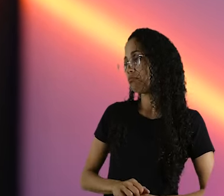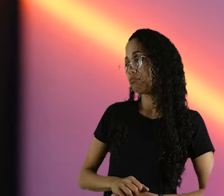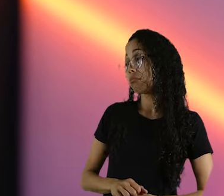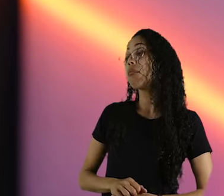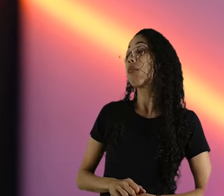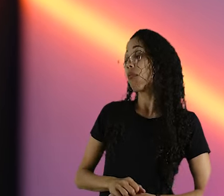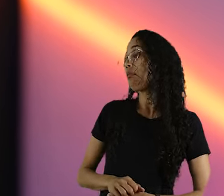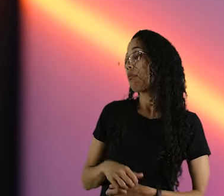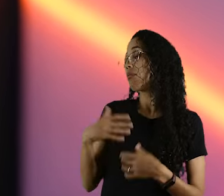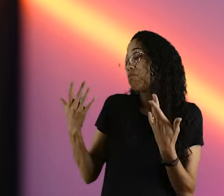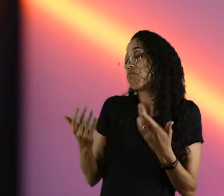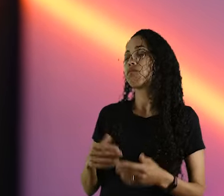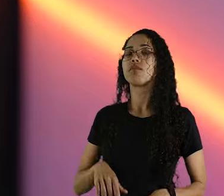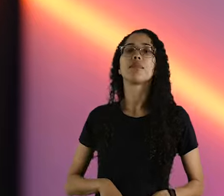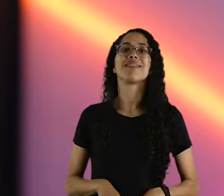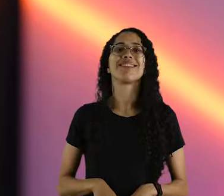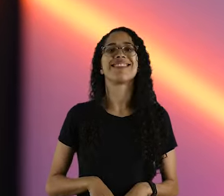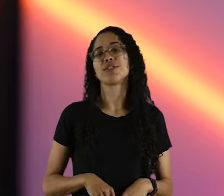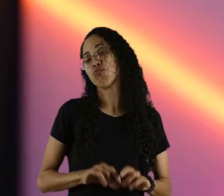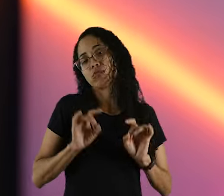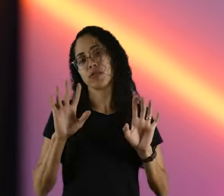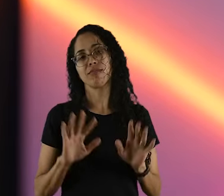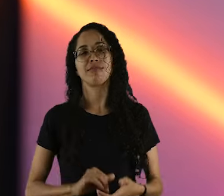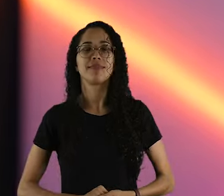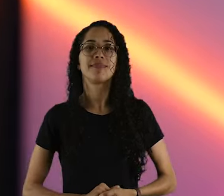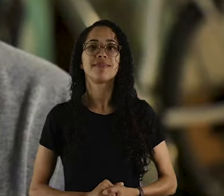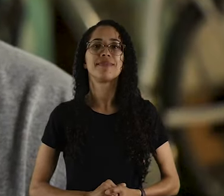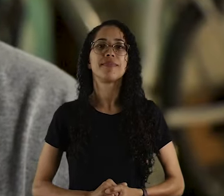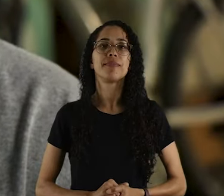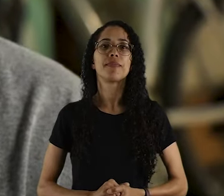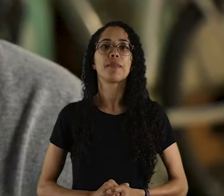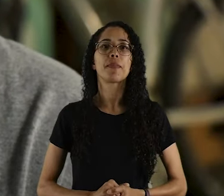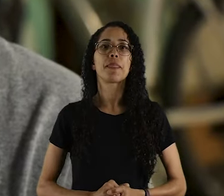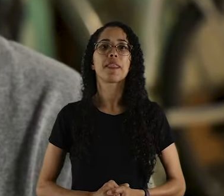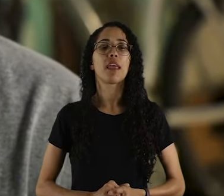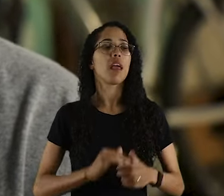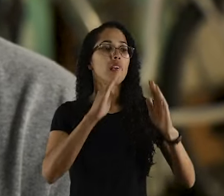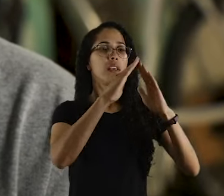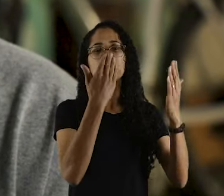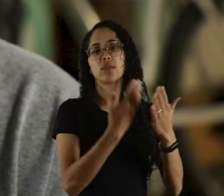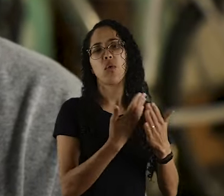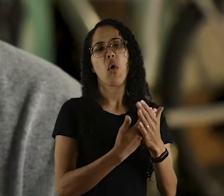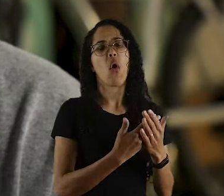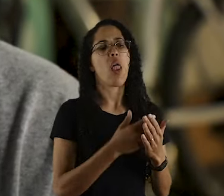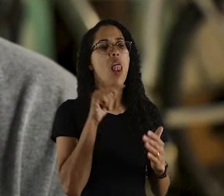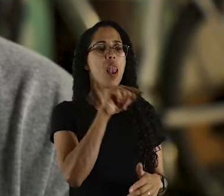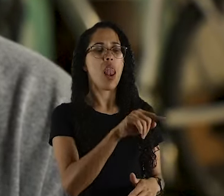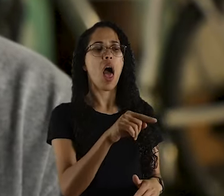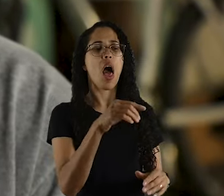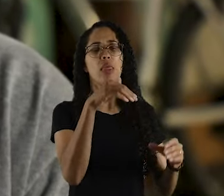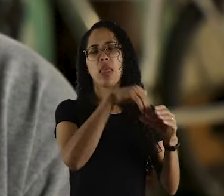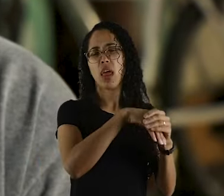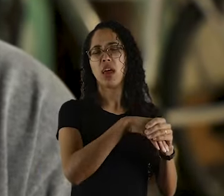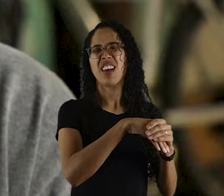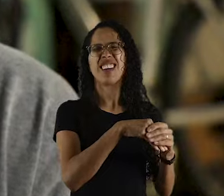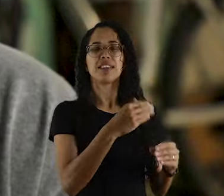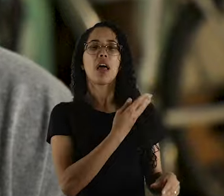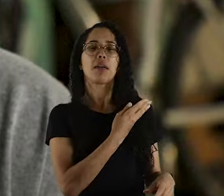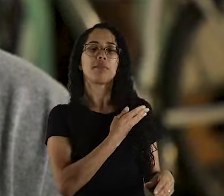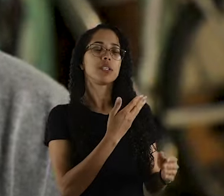fica, sabe, assentindo, mas é só isso. Nem na escola eu converso sobre isso, porque meus amigos não